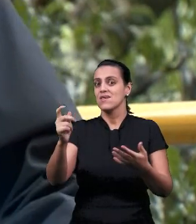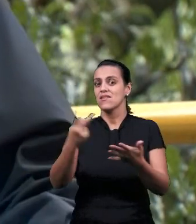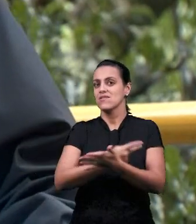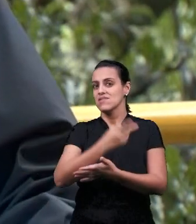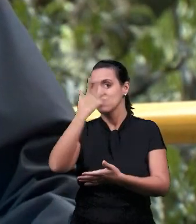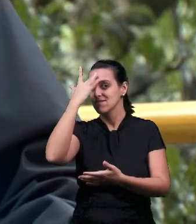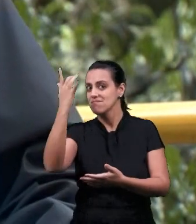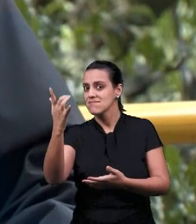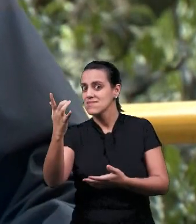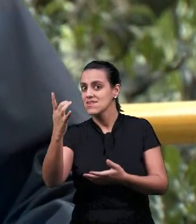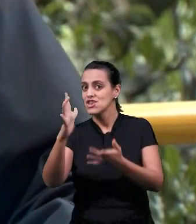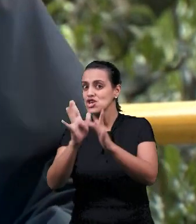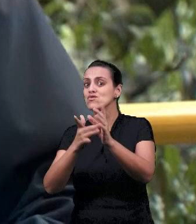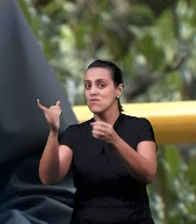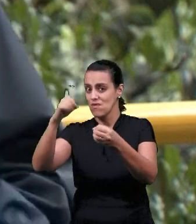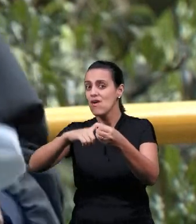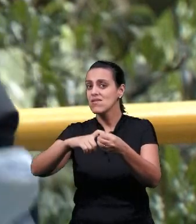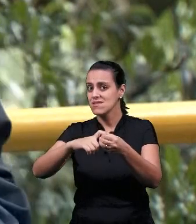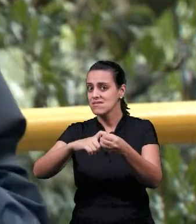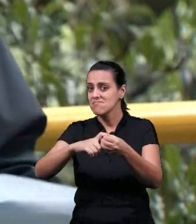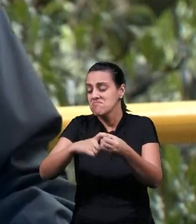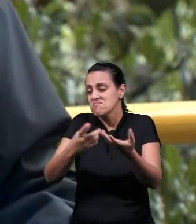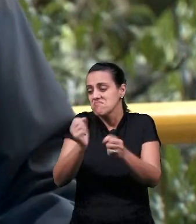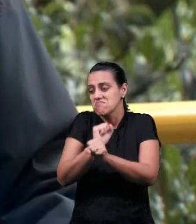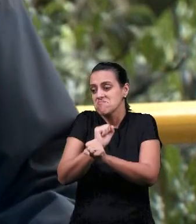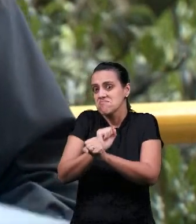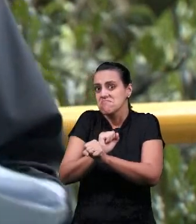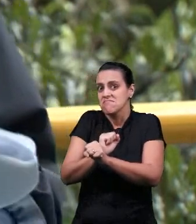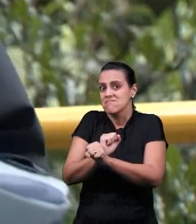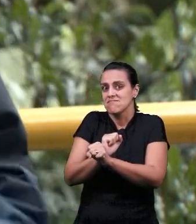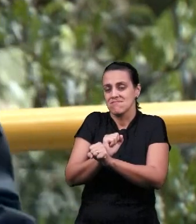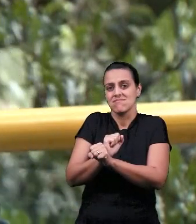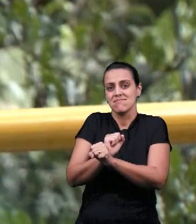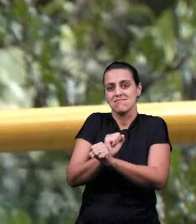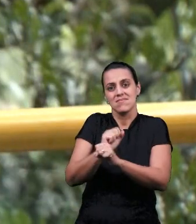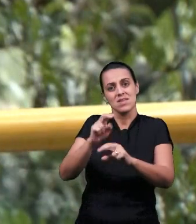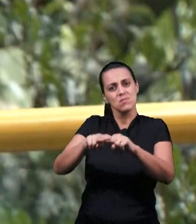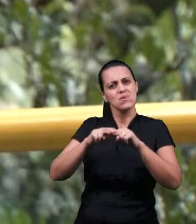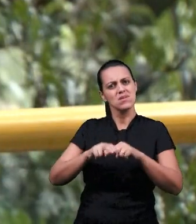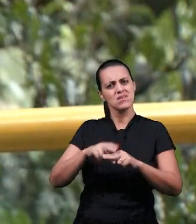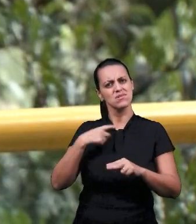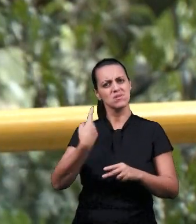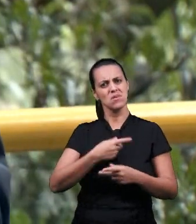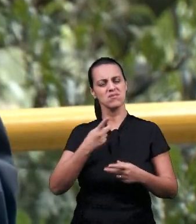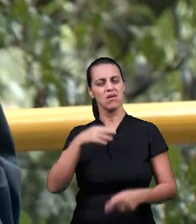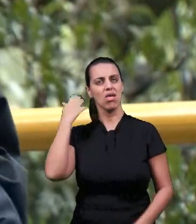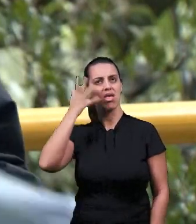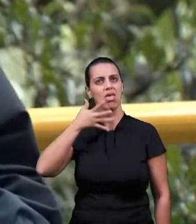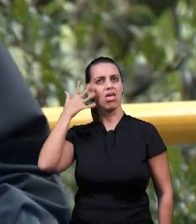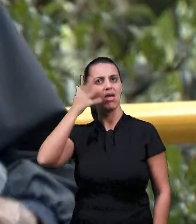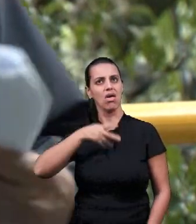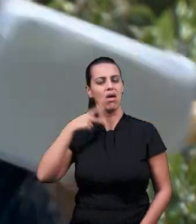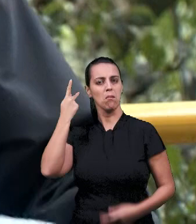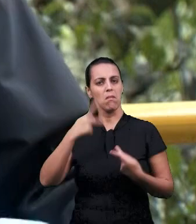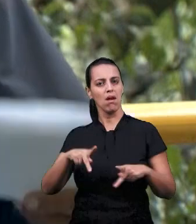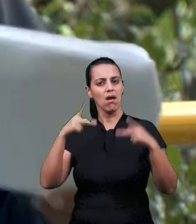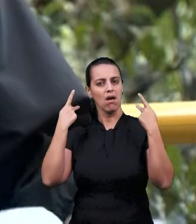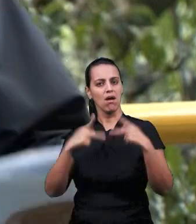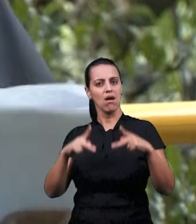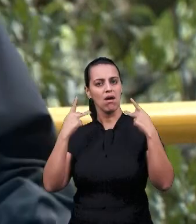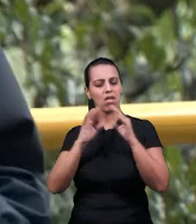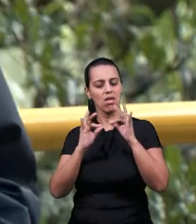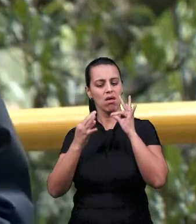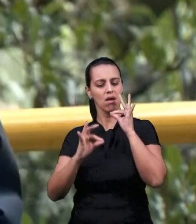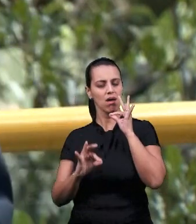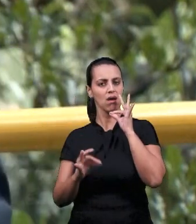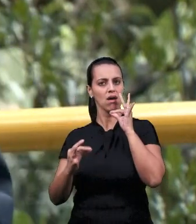volta do Senhor Jesus. Então todo o nosso empenho não é de fazer pregação. Não está pregando todo